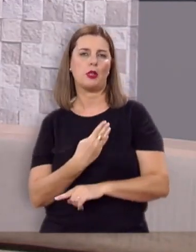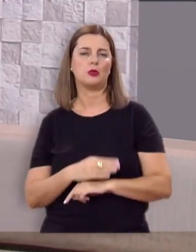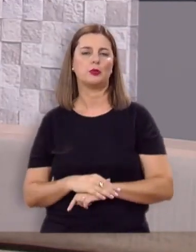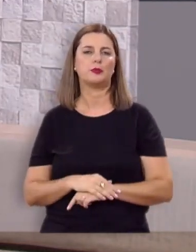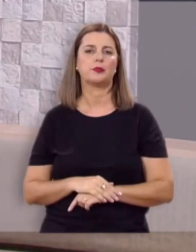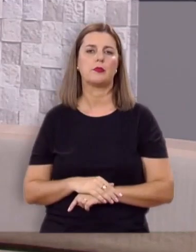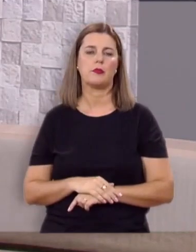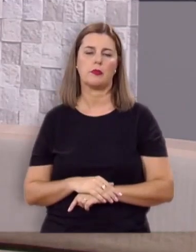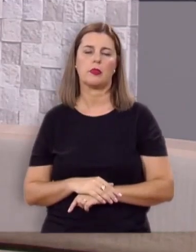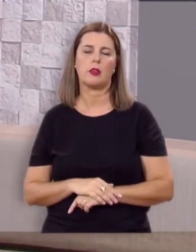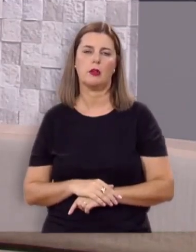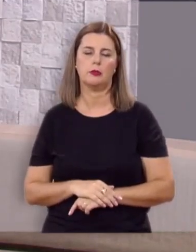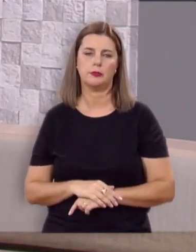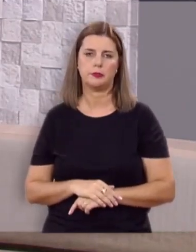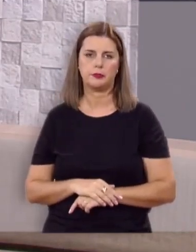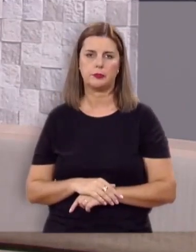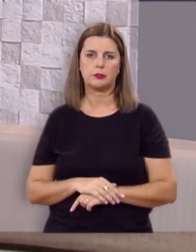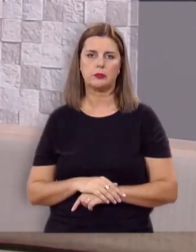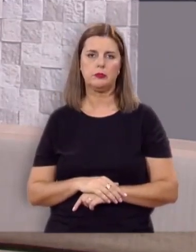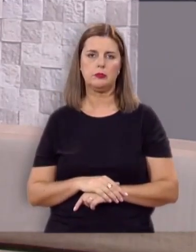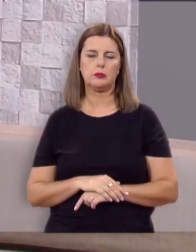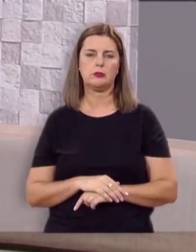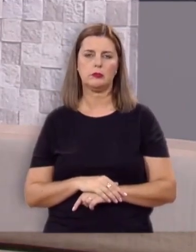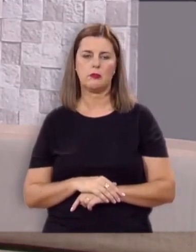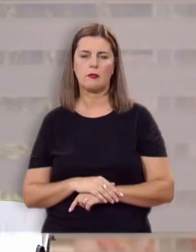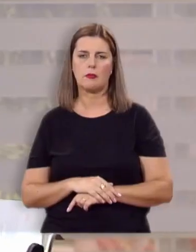desta carta, a carta aos Hebreus.